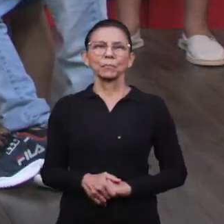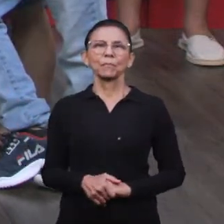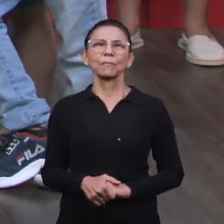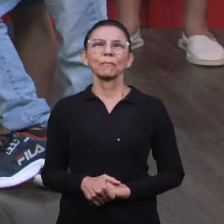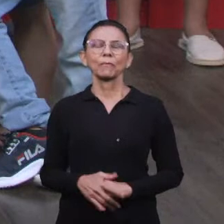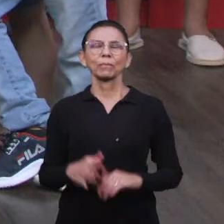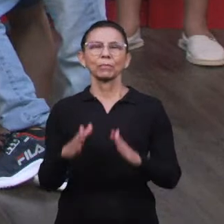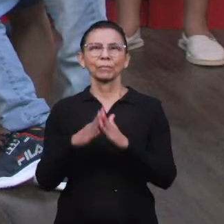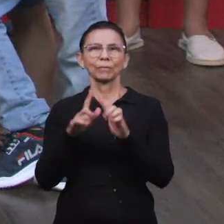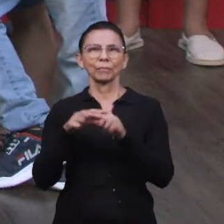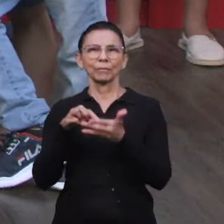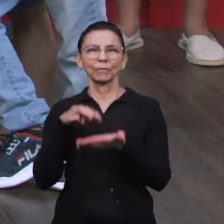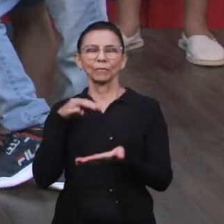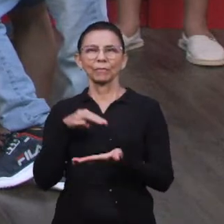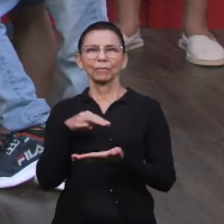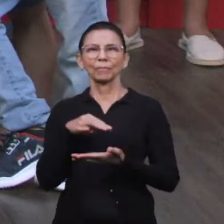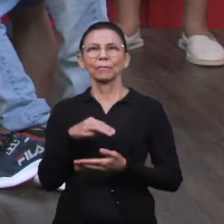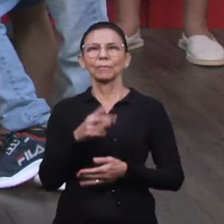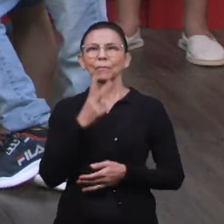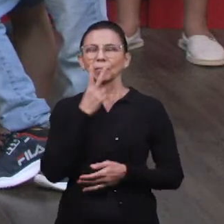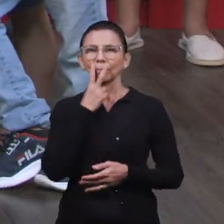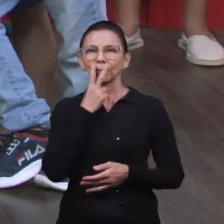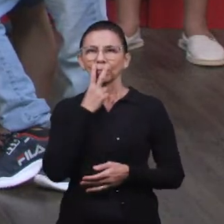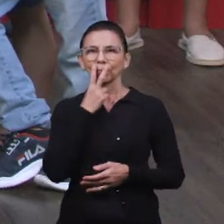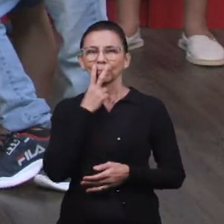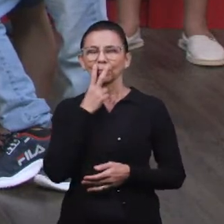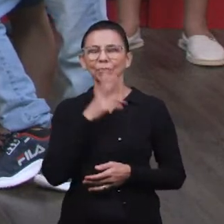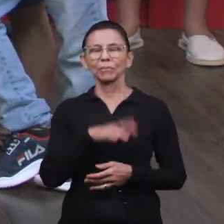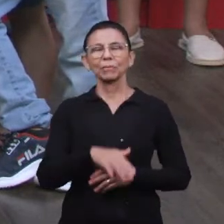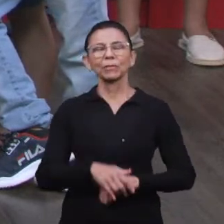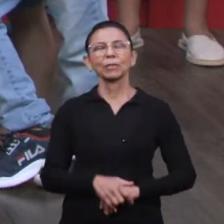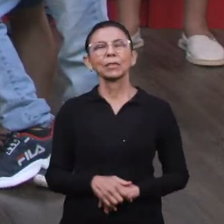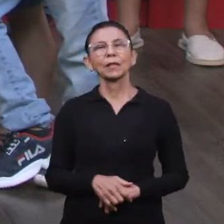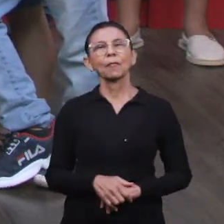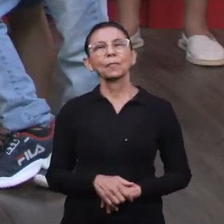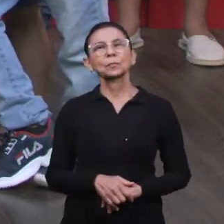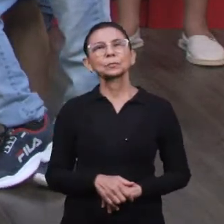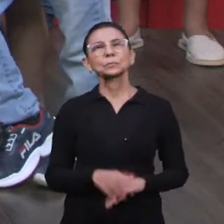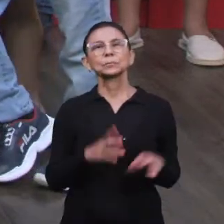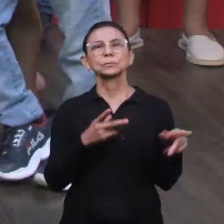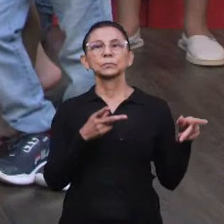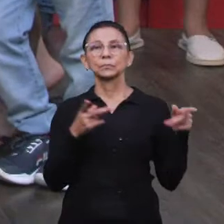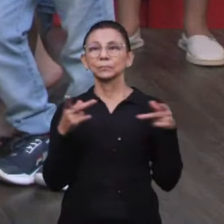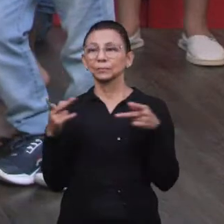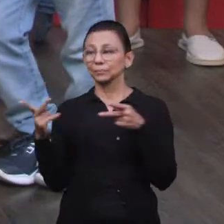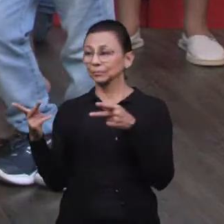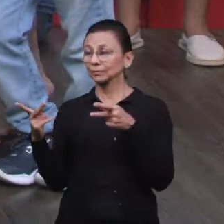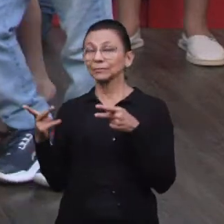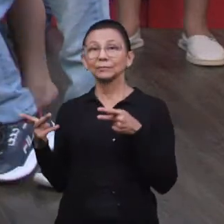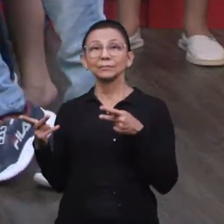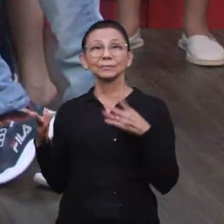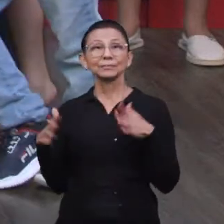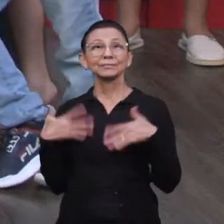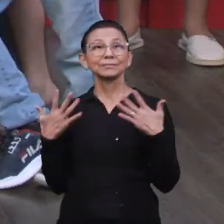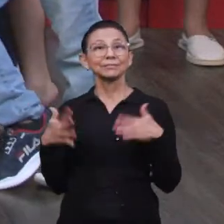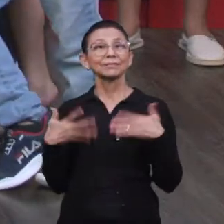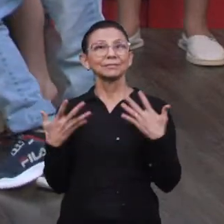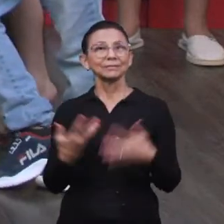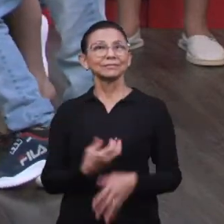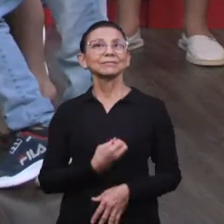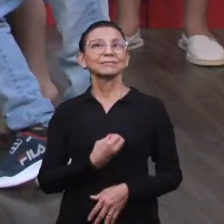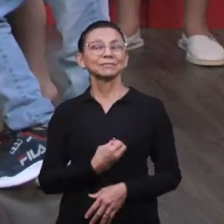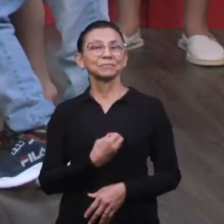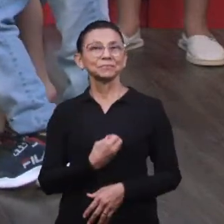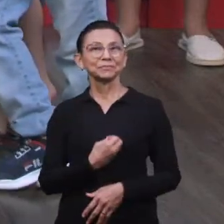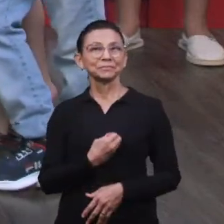Vitória do Espírito Santo, Igreja de Barro Vermelho, Igreja também de Enseada do Suá, e estão aqui visitando e nós ficamos com muita alegria de poder